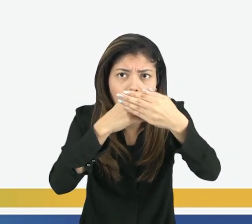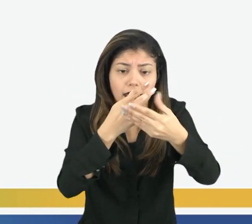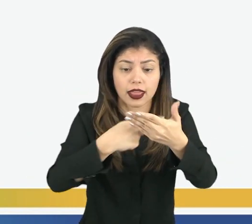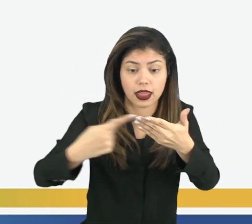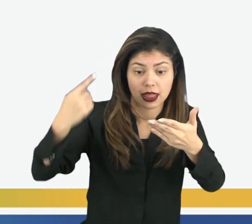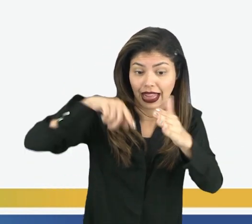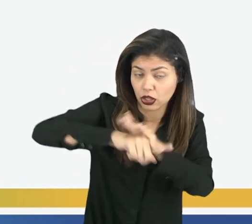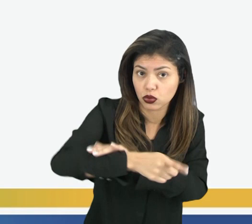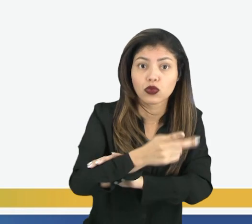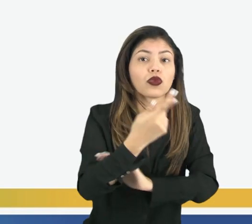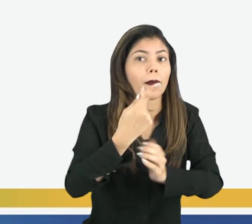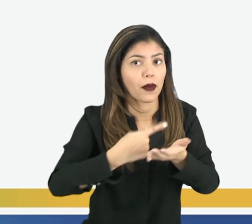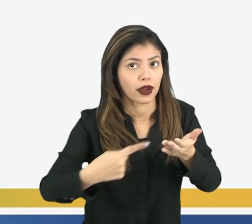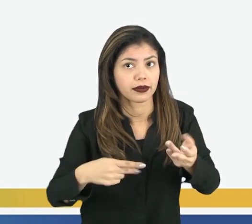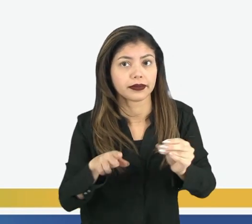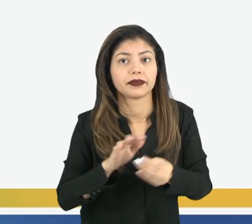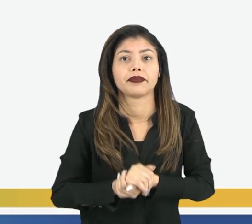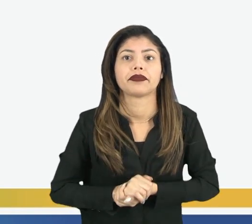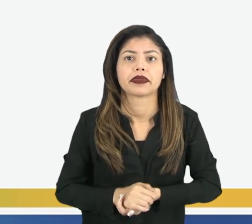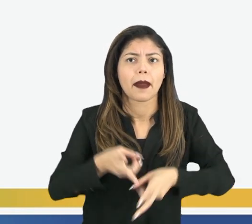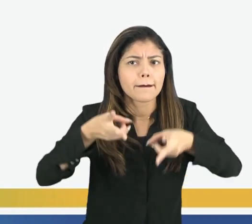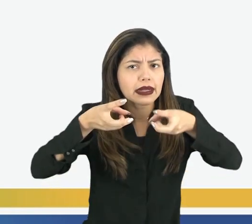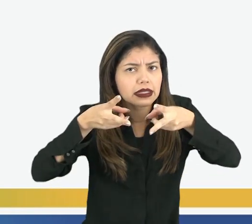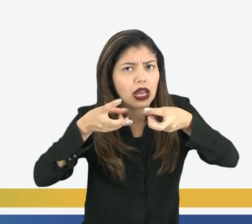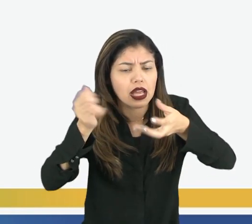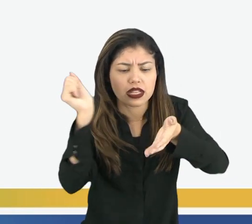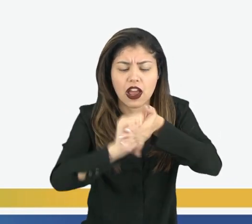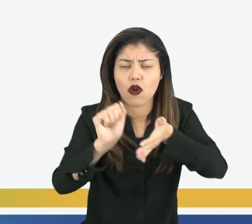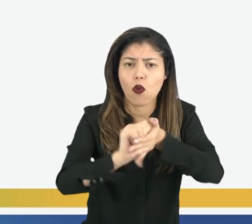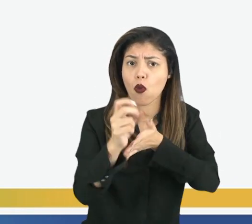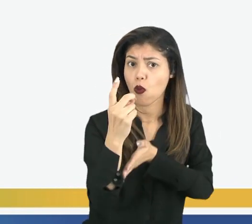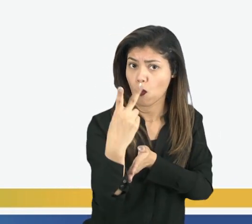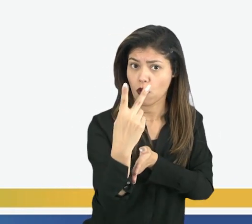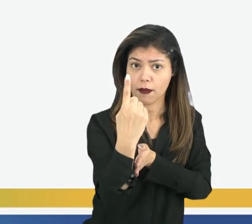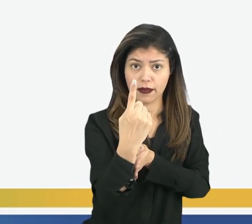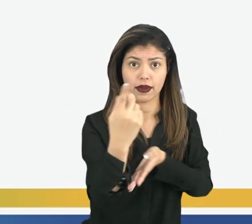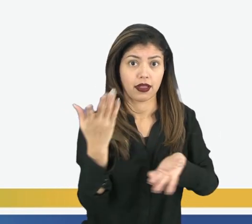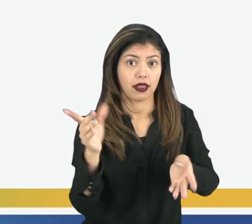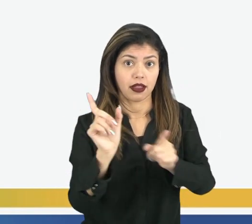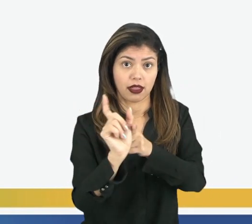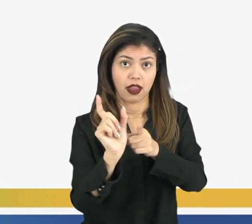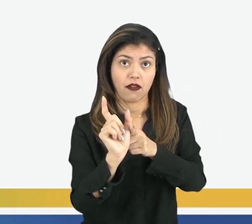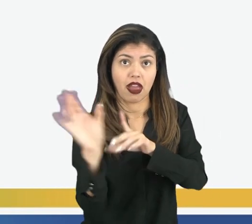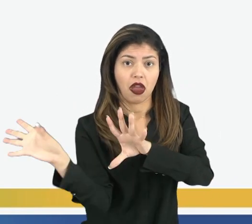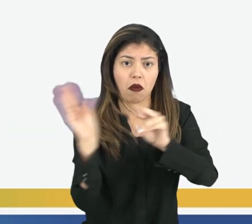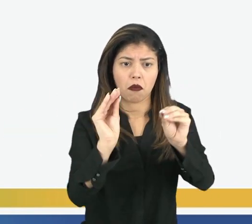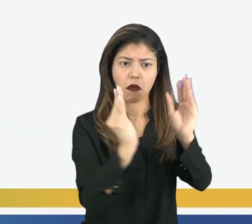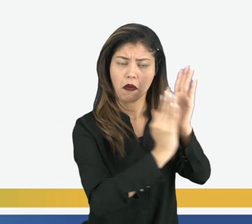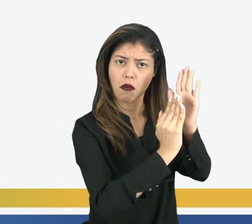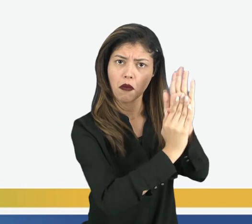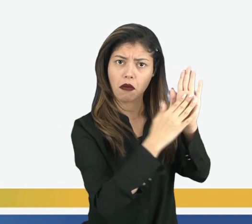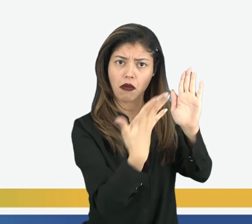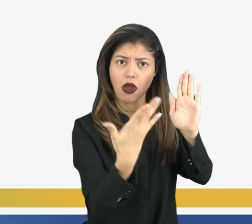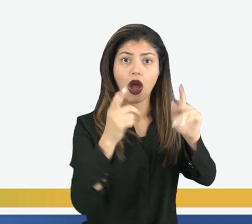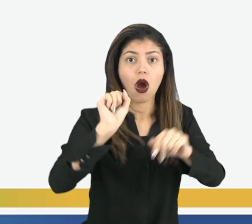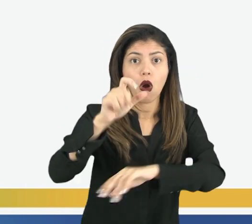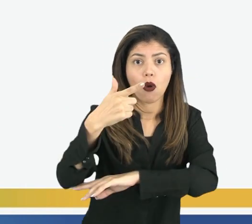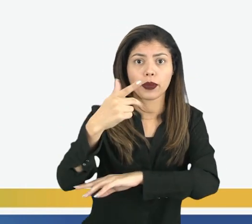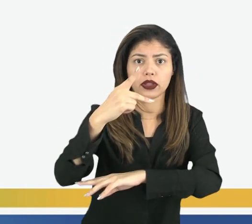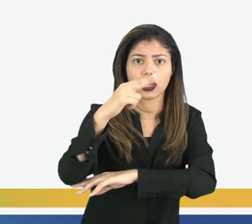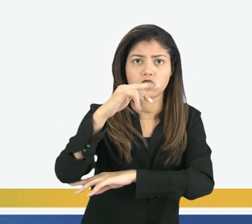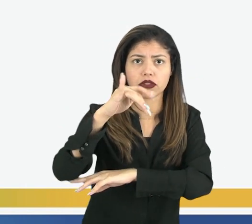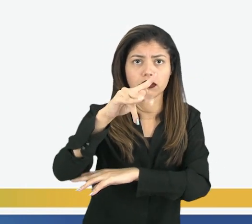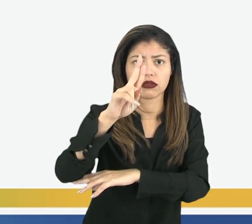poema. Percebam que, sem escrever uma só palavra, sem recorrer ao panfleto ou à canção de protesto,